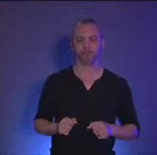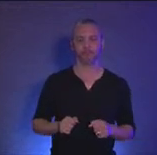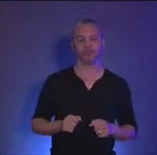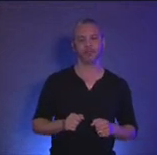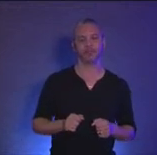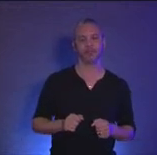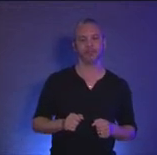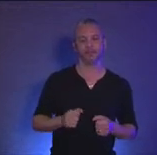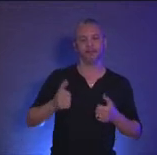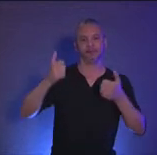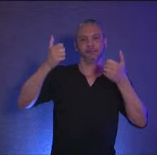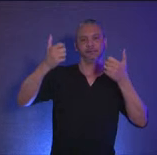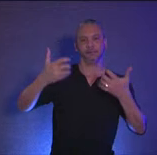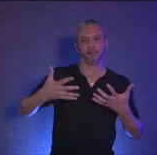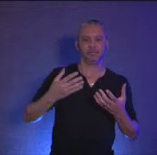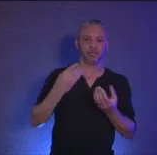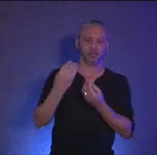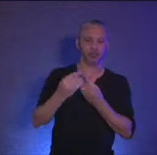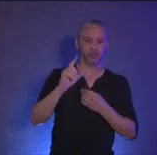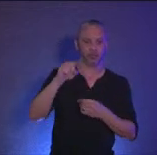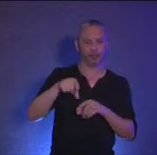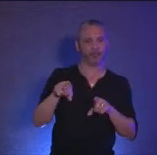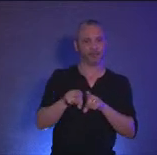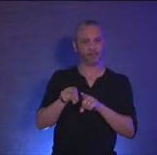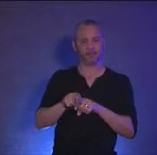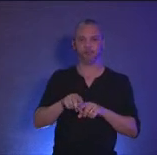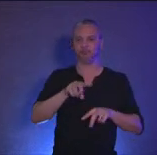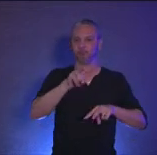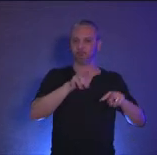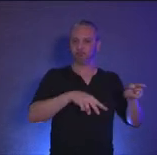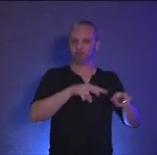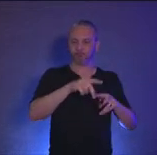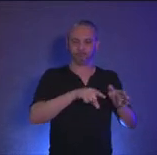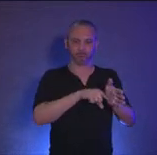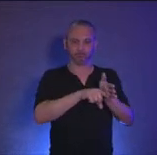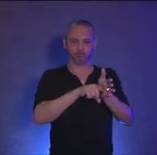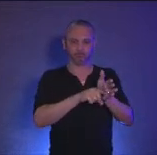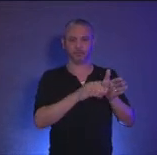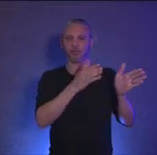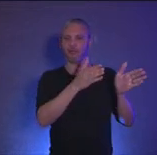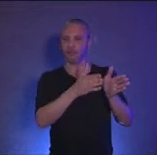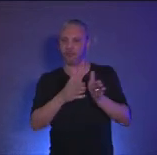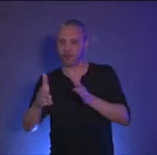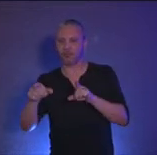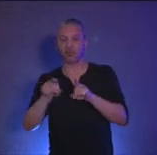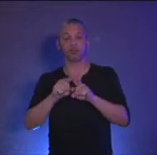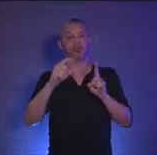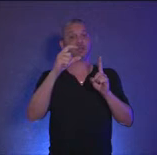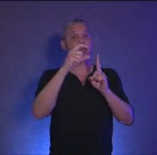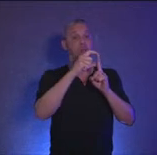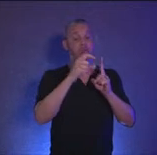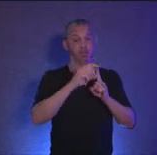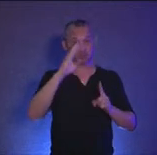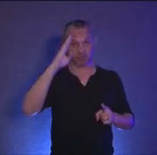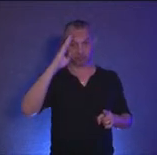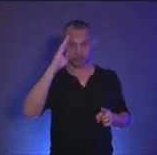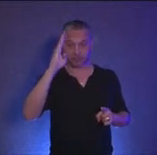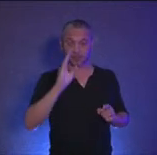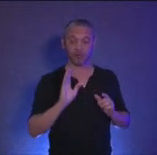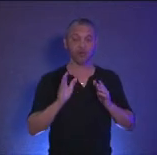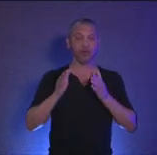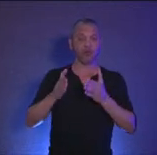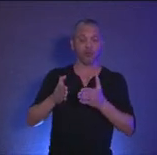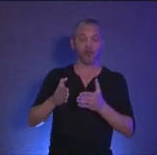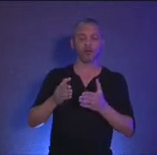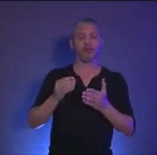enfim, acabei já explicando um pouquinho como que funciona, né? A gente monitora os vídeos e palavras-chave específicas, a gente focou em